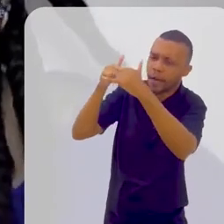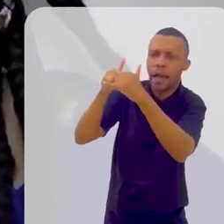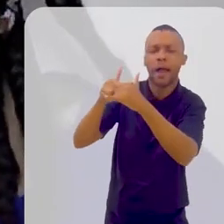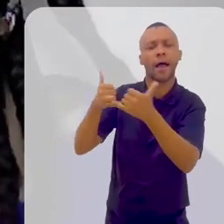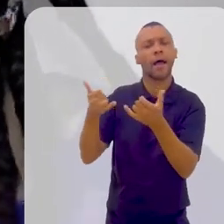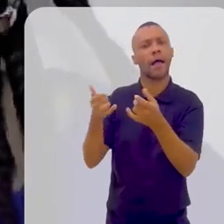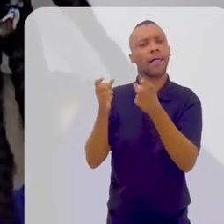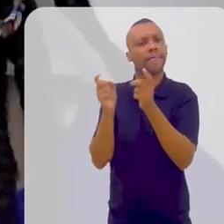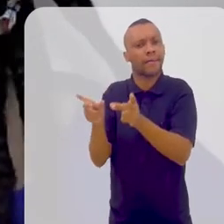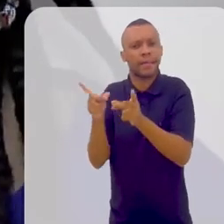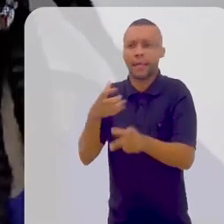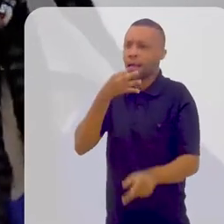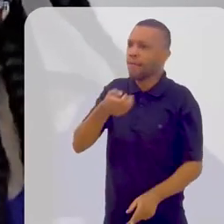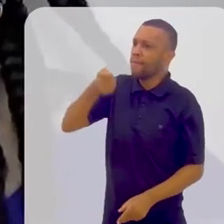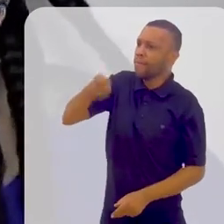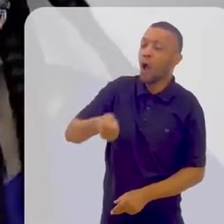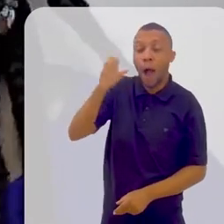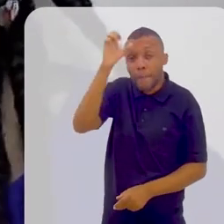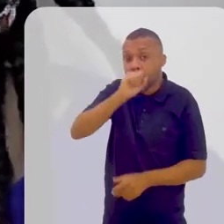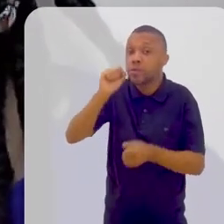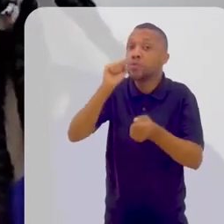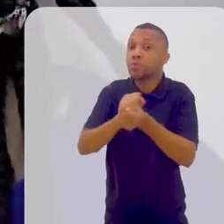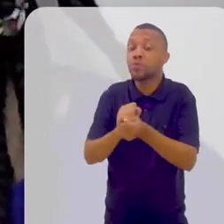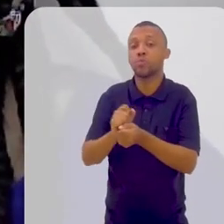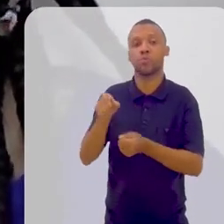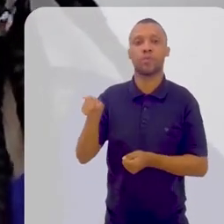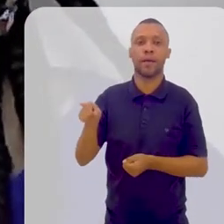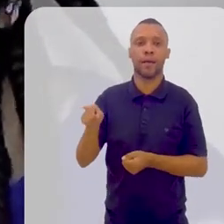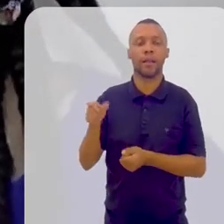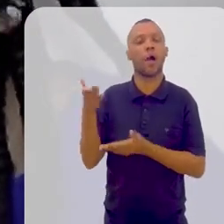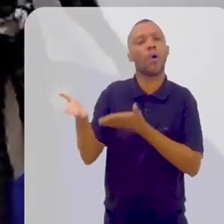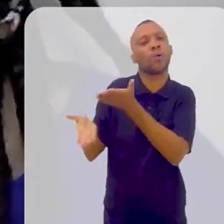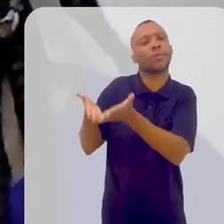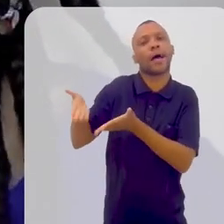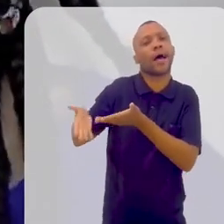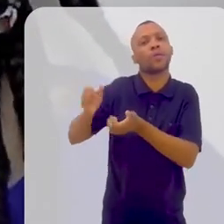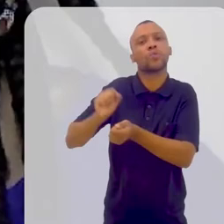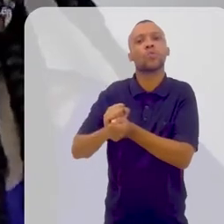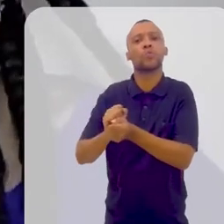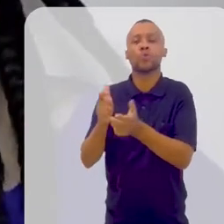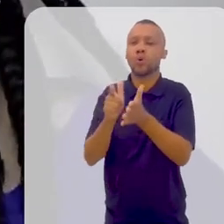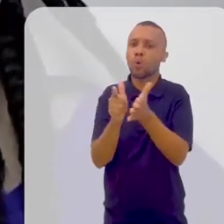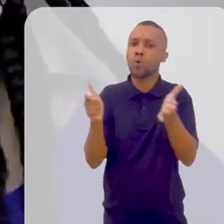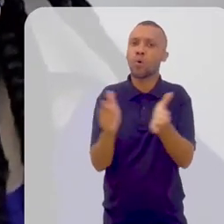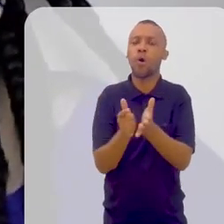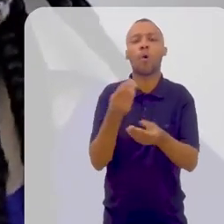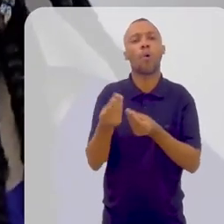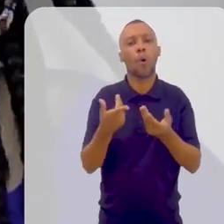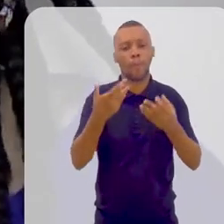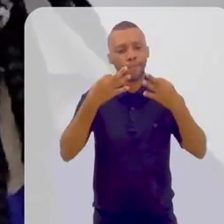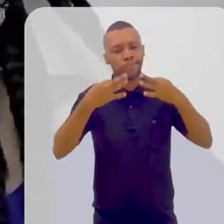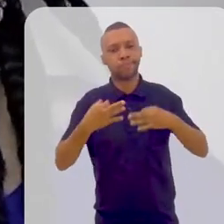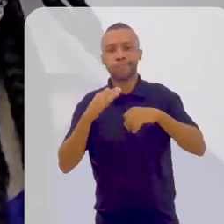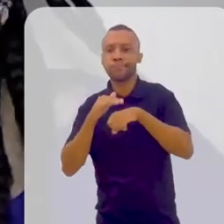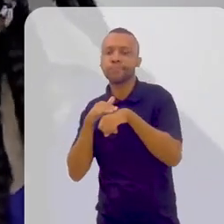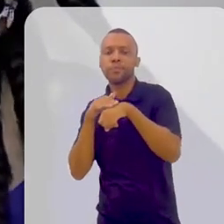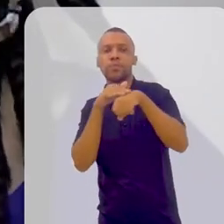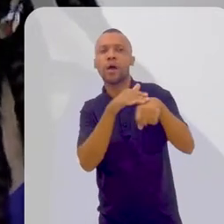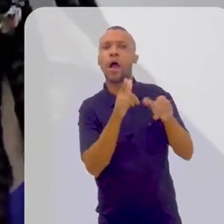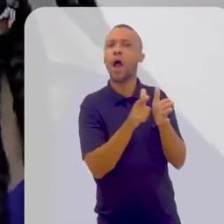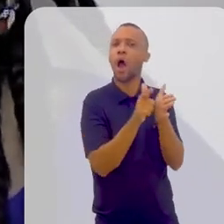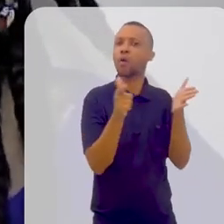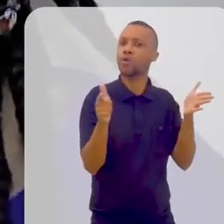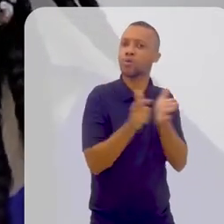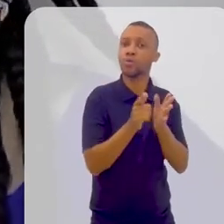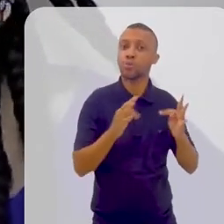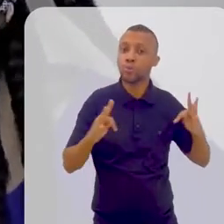e vender e ter firmeza, eu aprendi isso com ela. O trato com o jornalista, como me comportar, como me dirigir